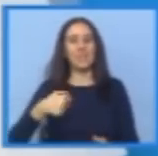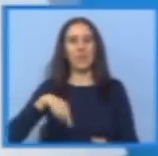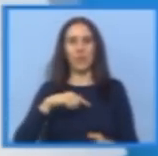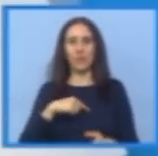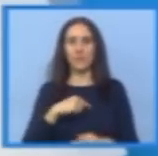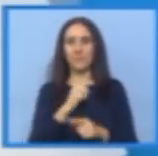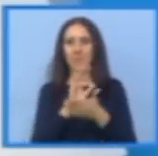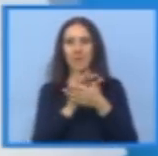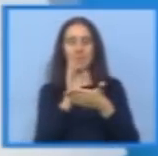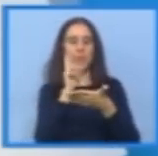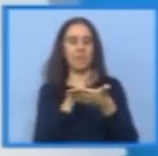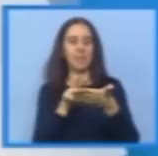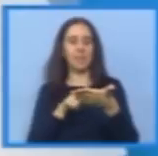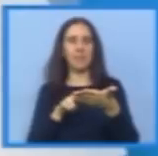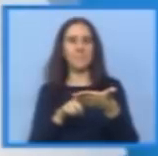ao lermos a carta,